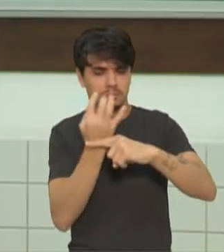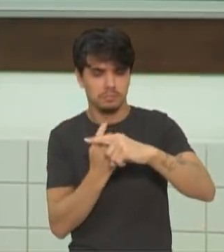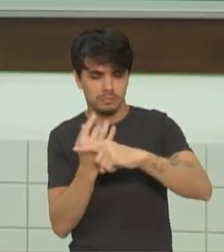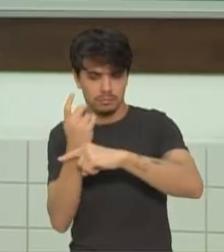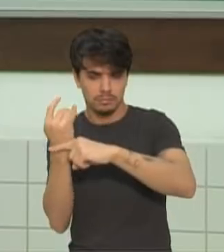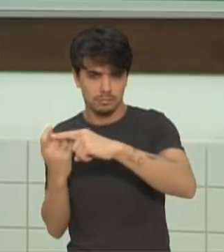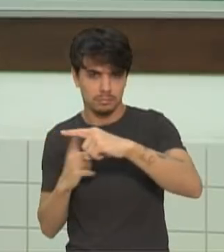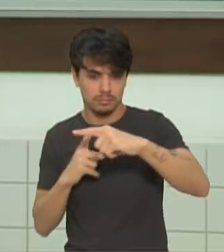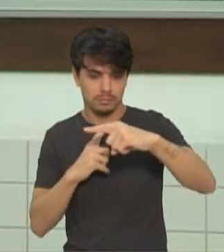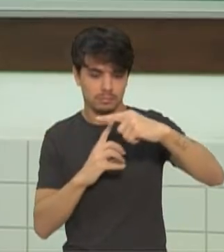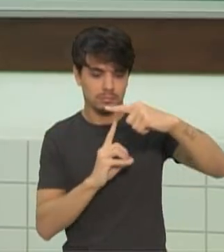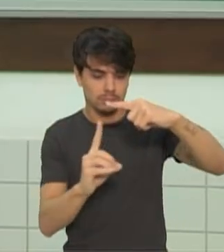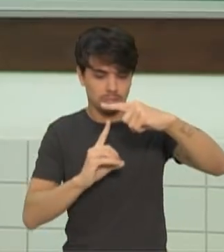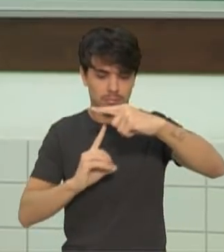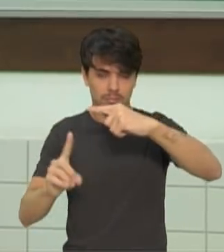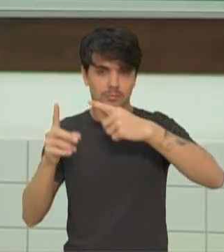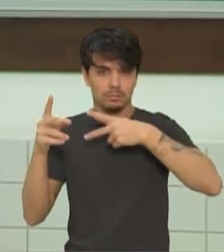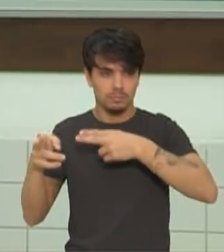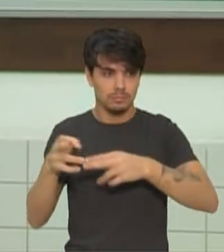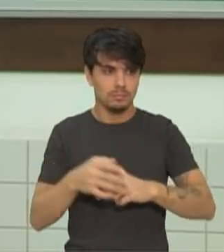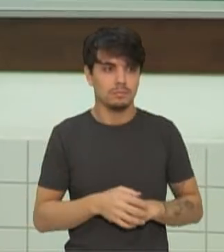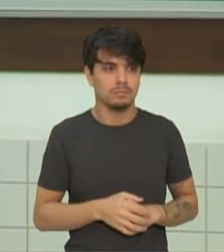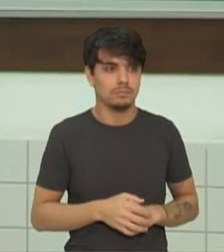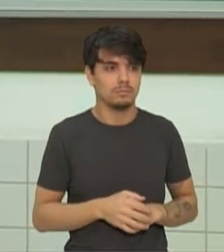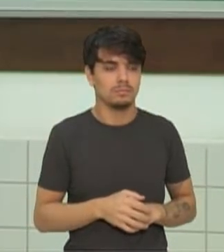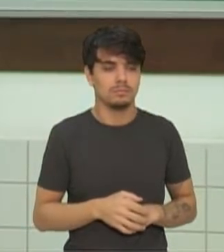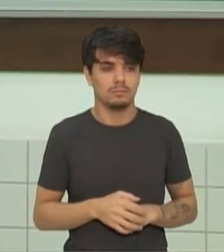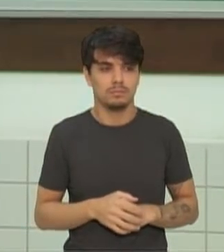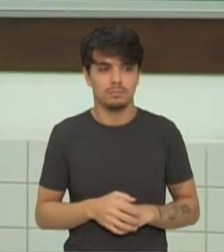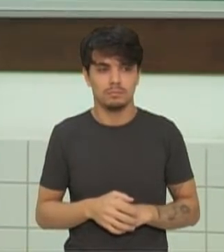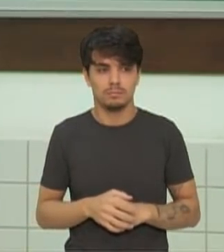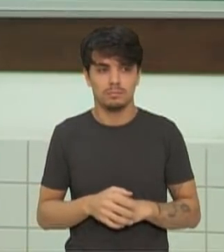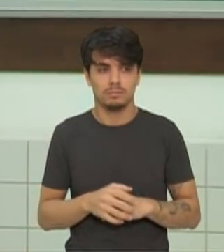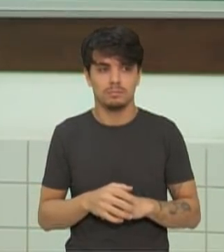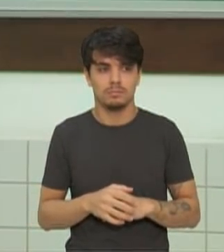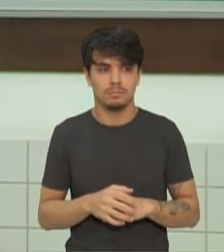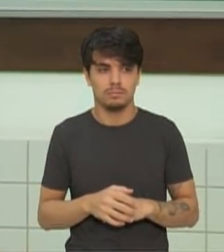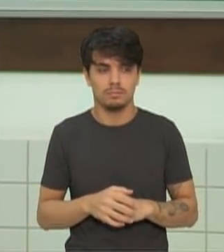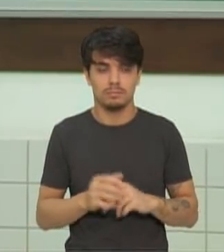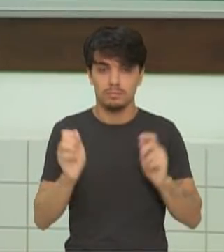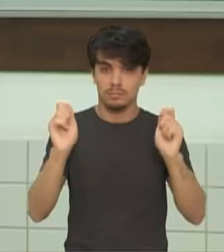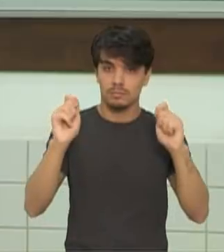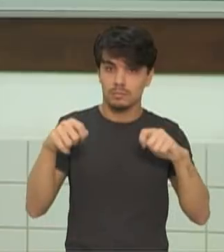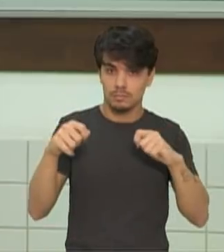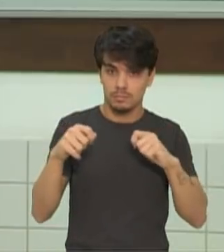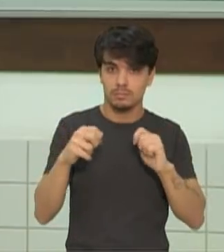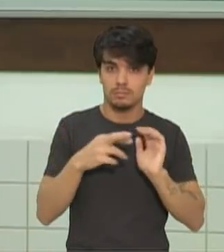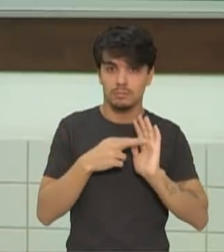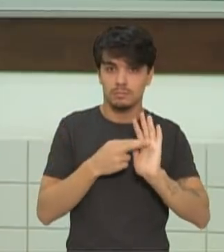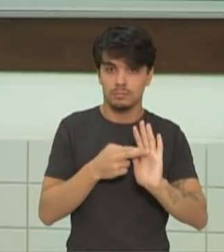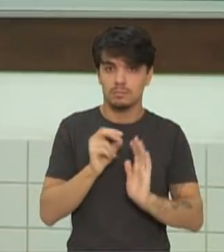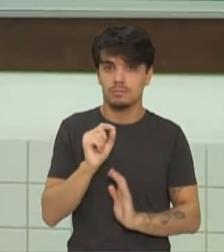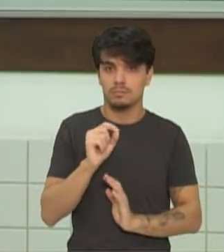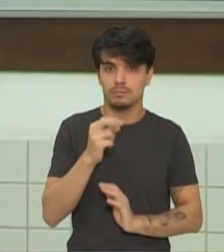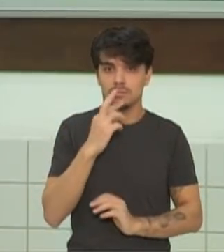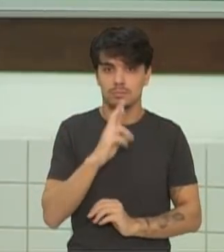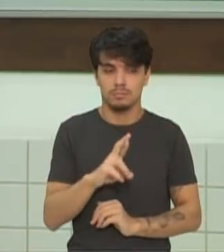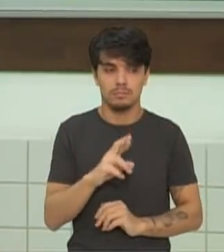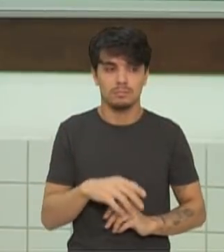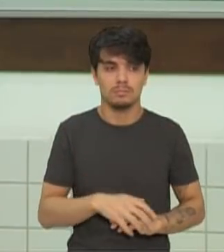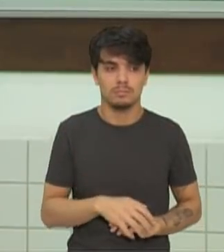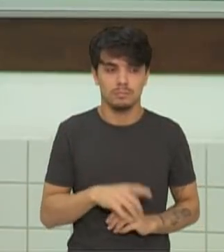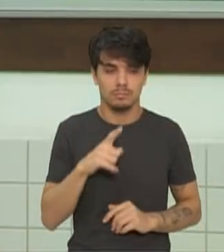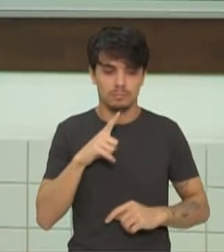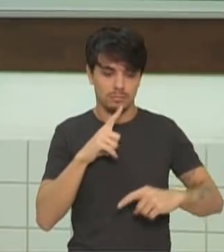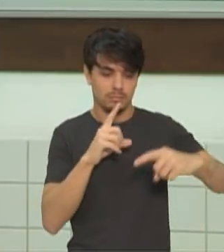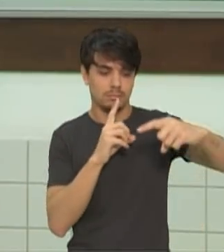o mesmo denominador. Então, nesse caso, você pode definir o teu resultado, porque tem o mesmo